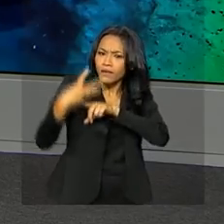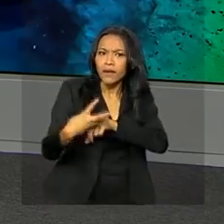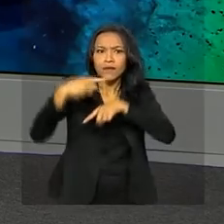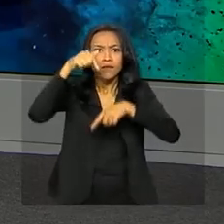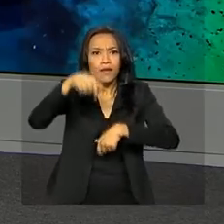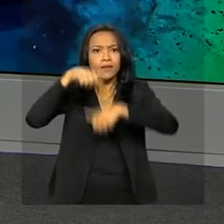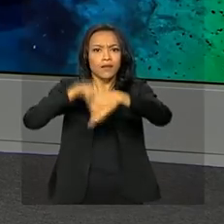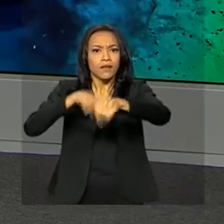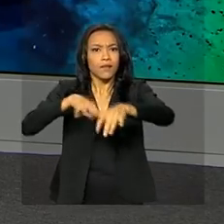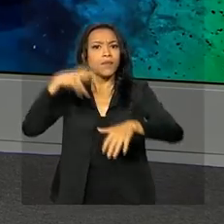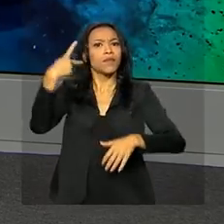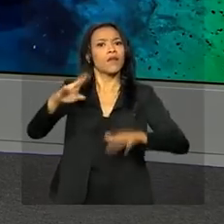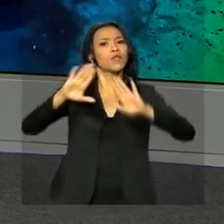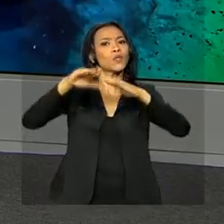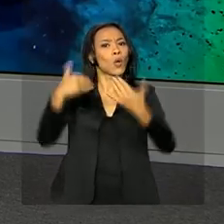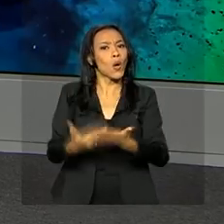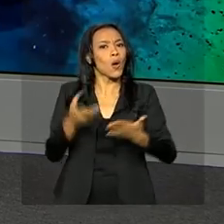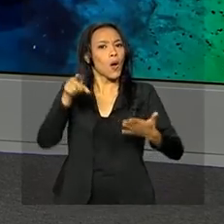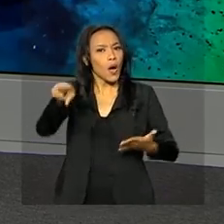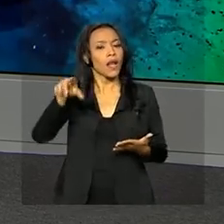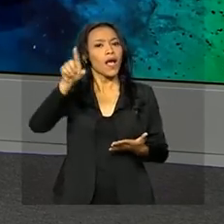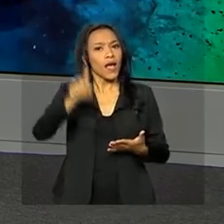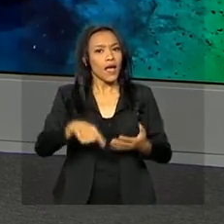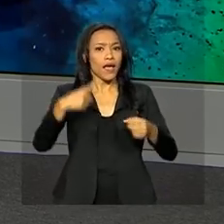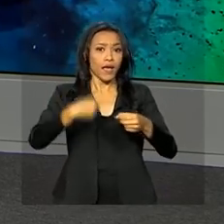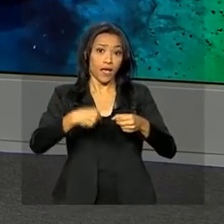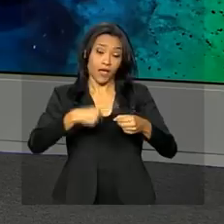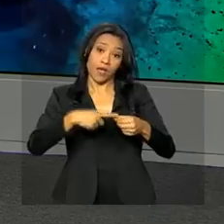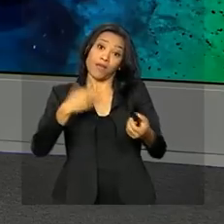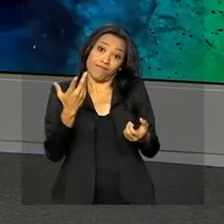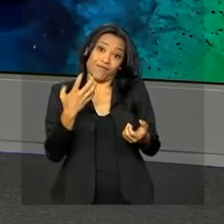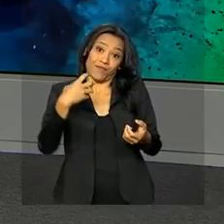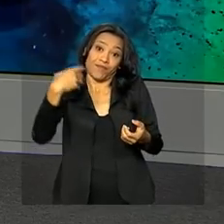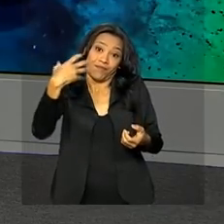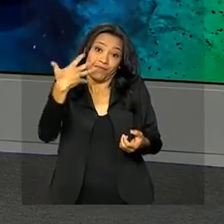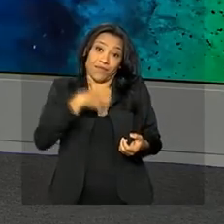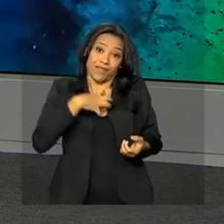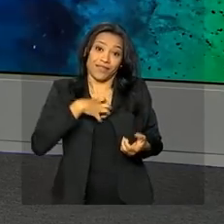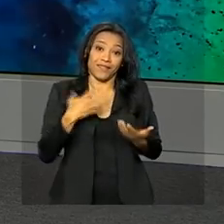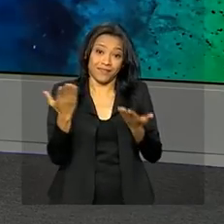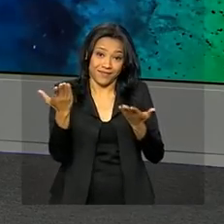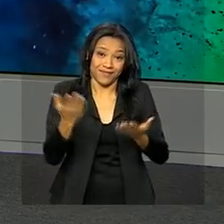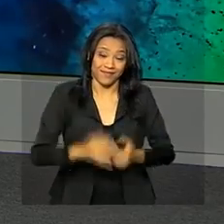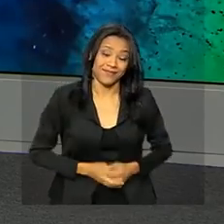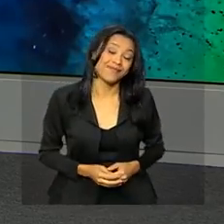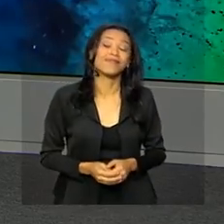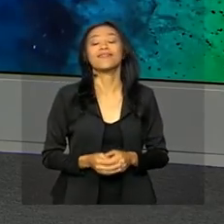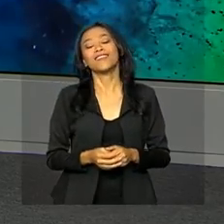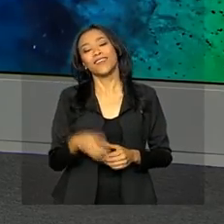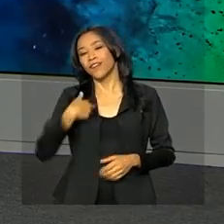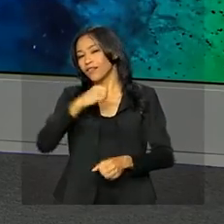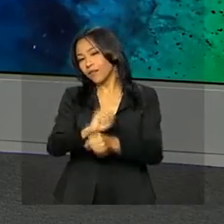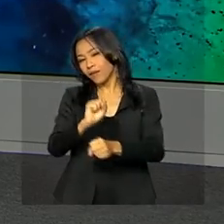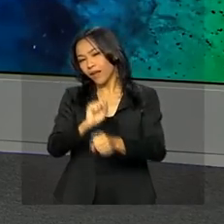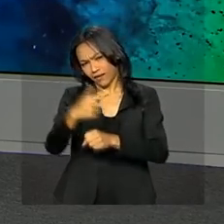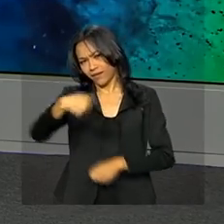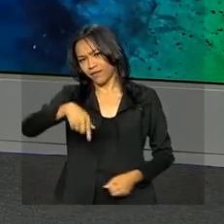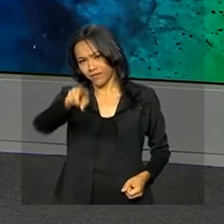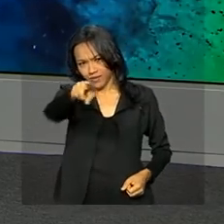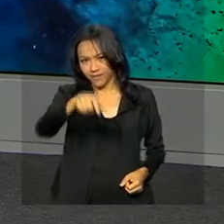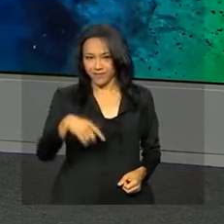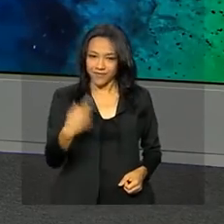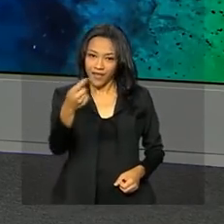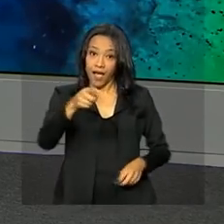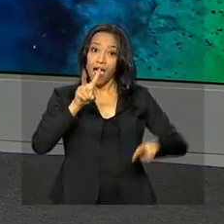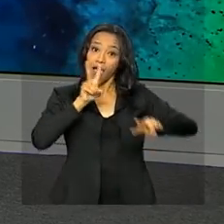setembro, na escola Serra Azul. É no município de Uibaí, na Bahia. E ó, eu vou ficar aqui esperando a sua participação.